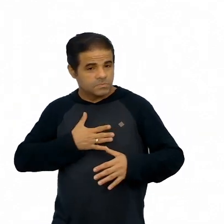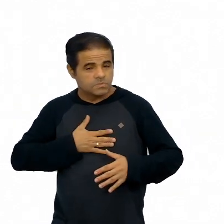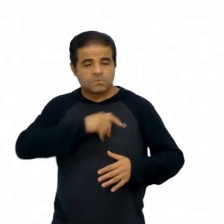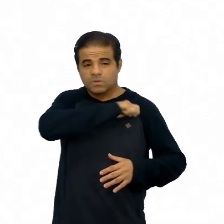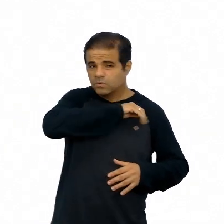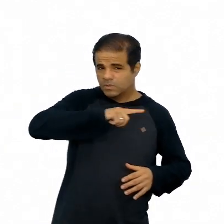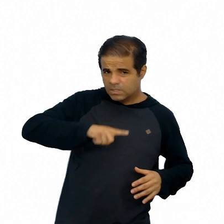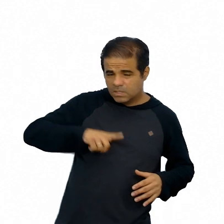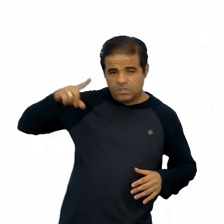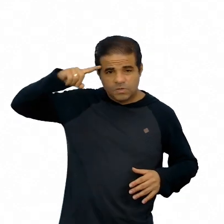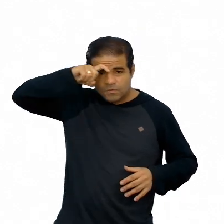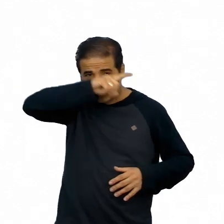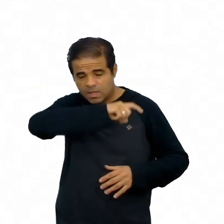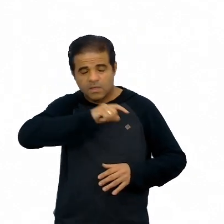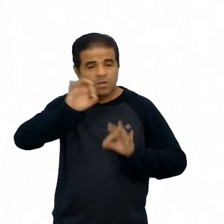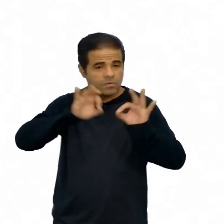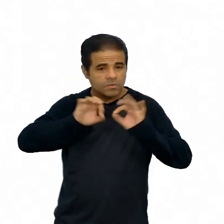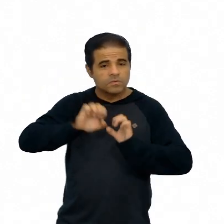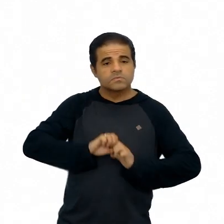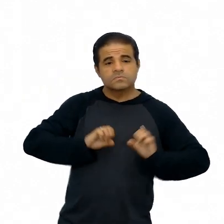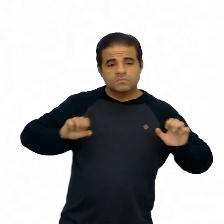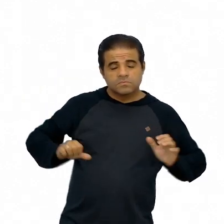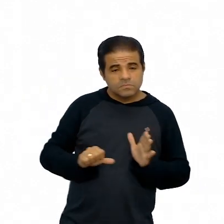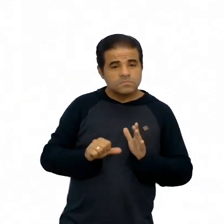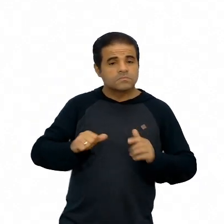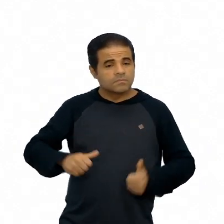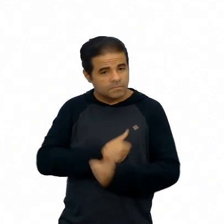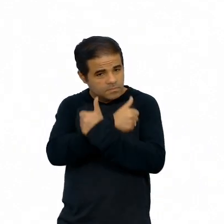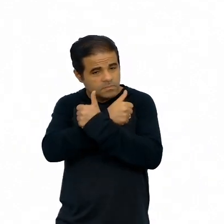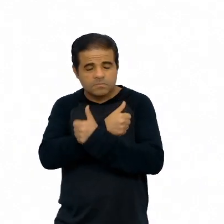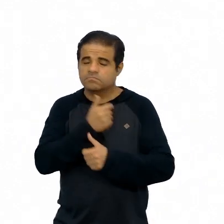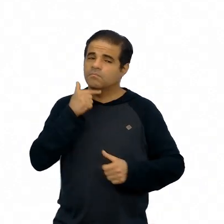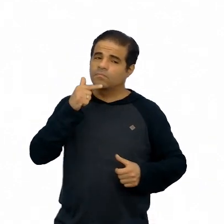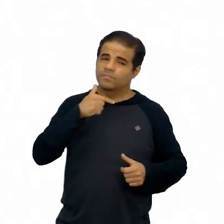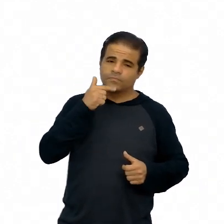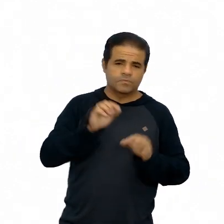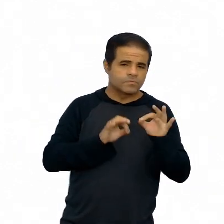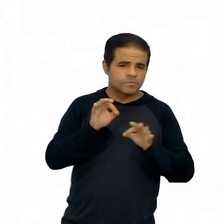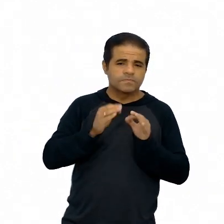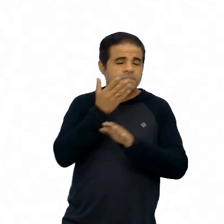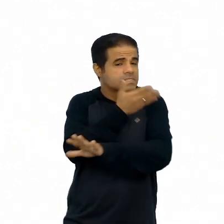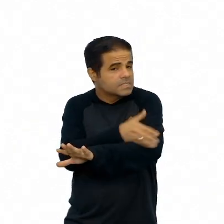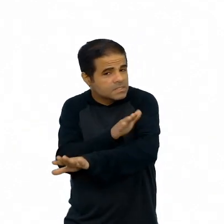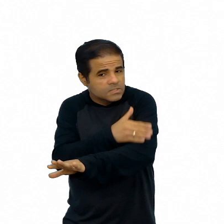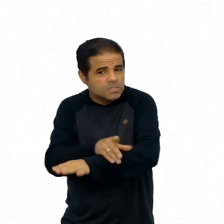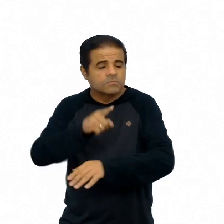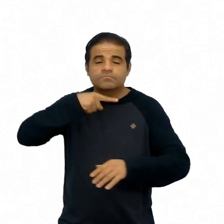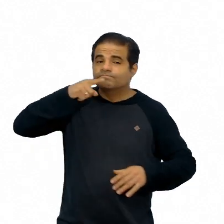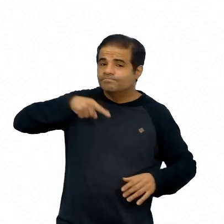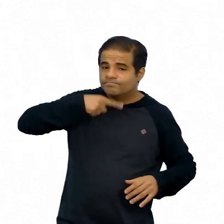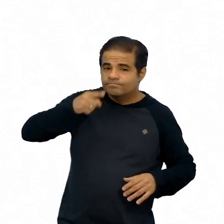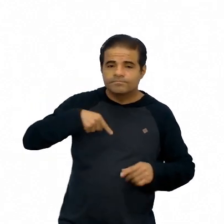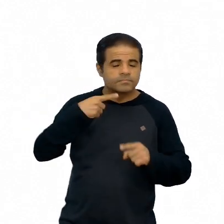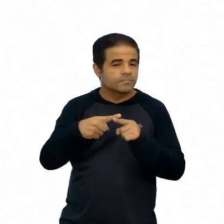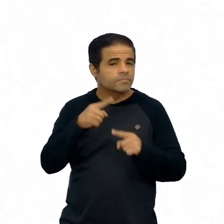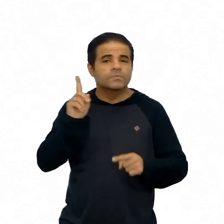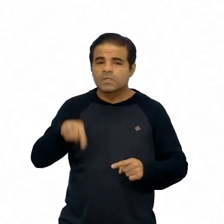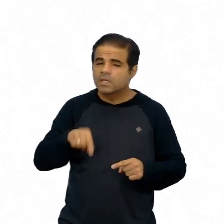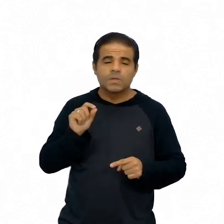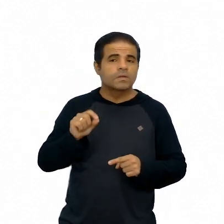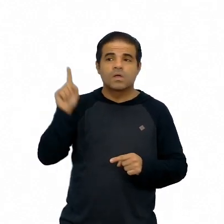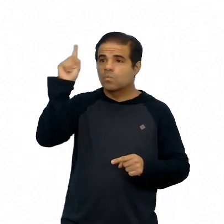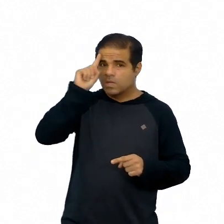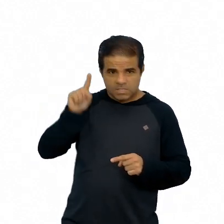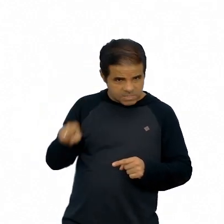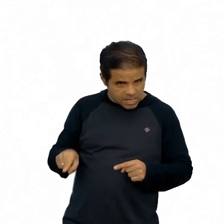está com dificuldade de resolver uma equaçãozinha do primeiro grau, ele não vai dar conta de resolver esse exercício. Não vai dar conta por quê? Não é porque ele